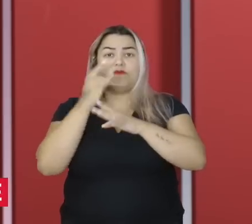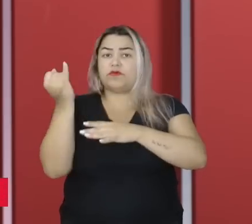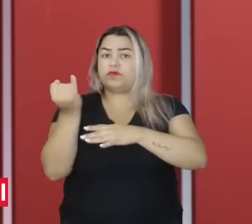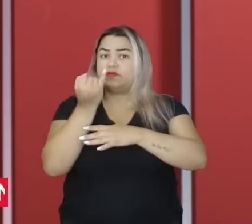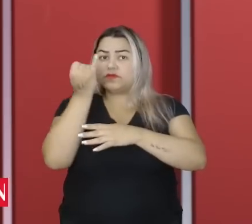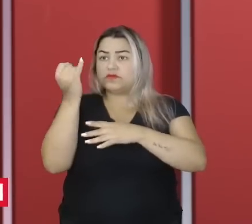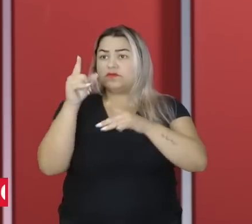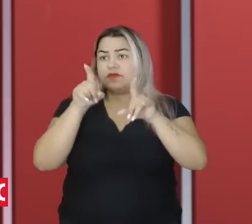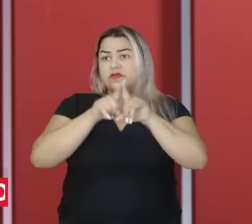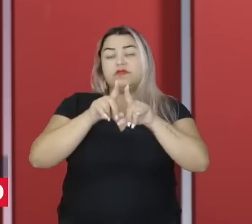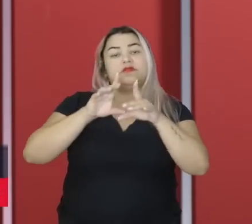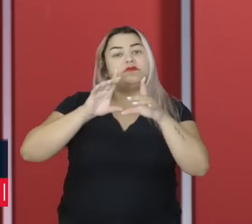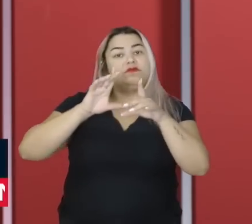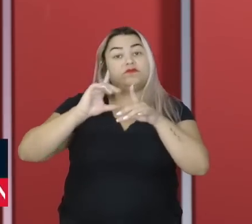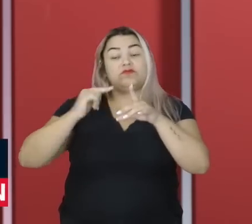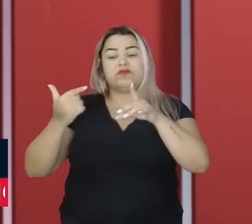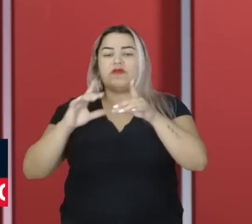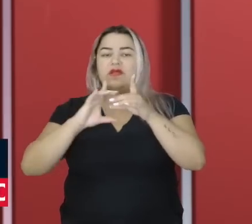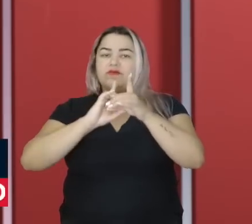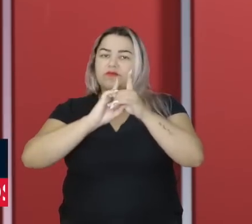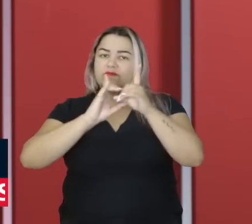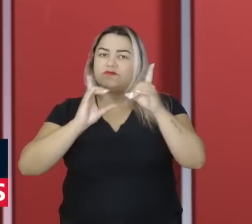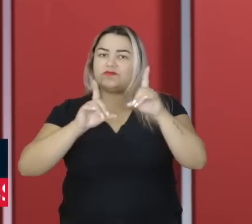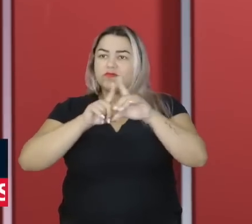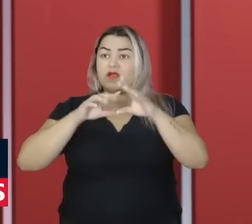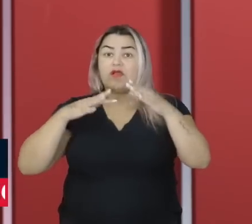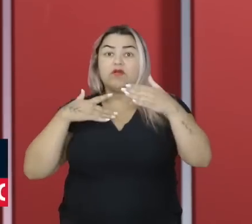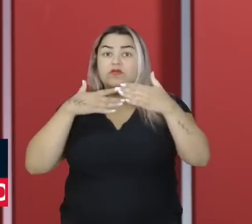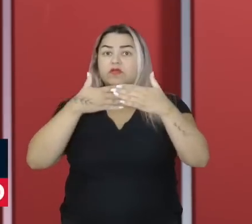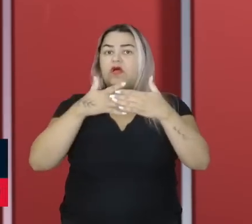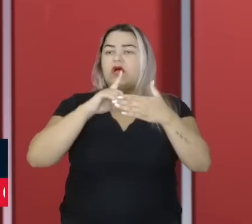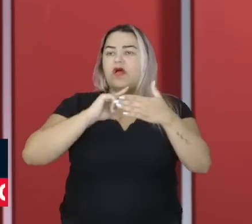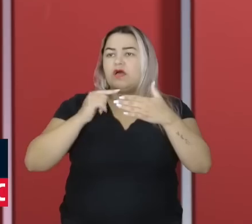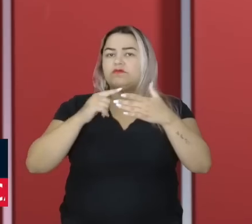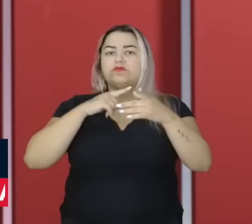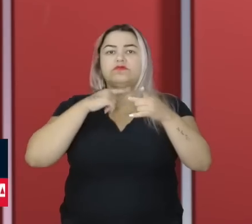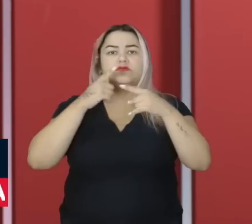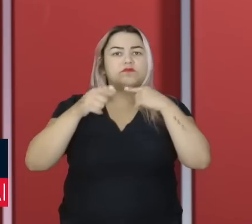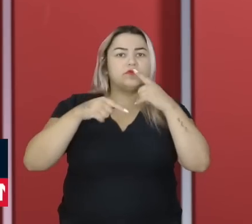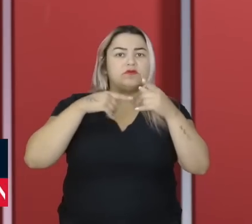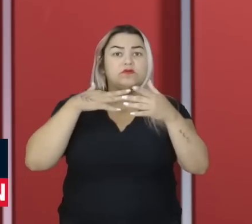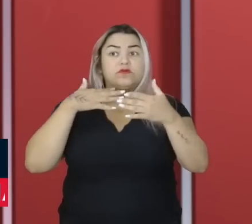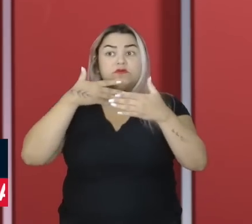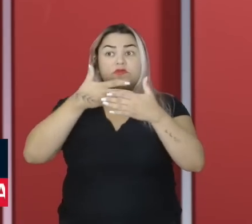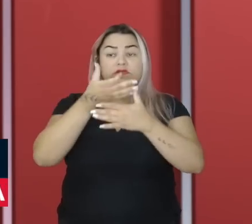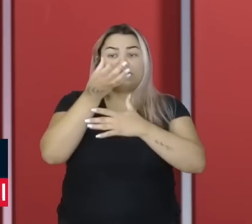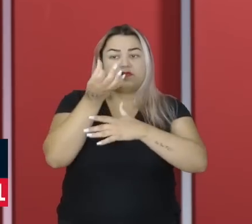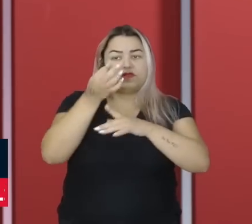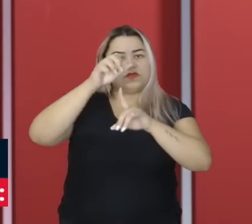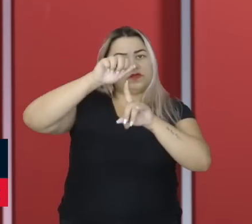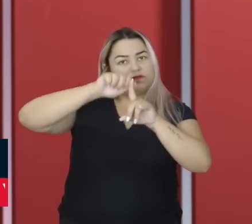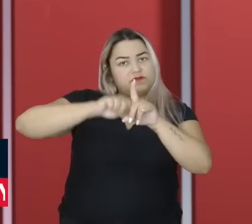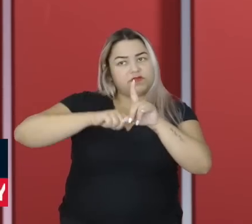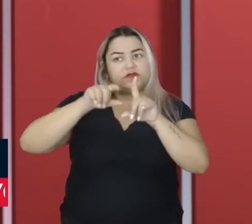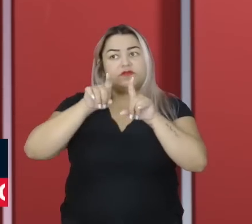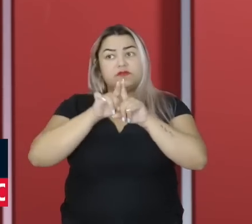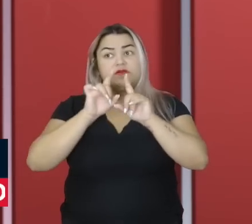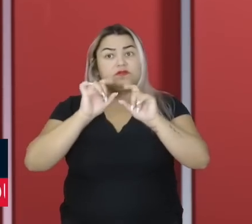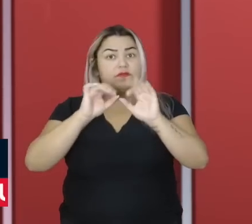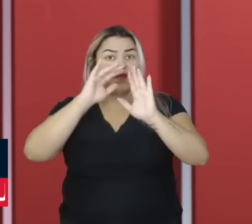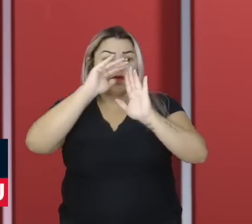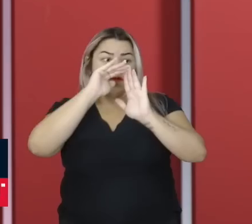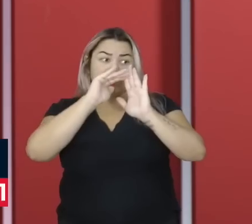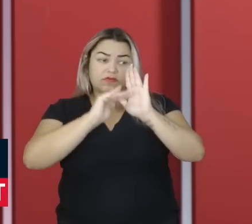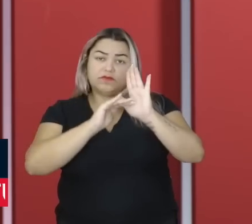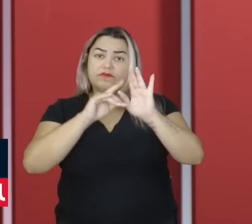sem democracia a gente não consegue avançar. Agora, eu não tenho dúvidas dos avanços que nós tivemos nesses 6 meses em relação às pautas que